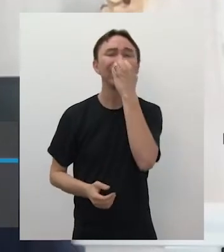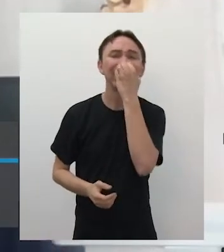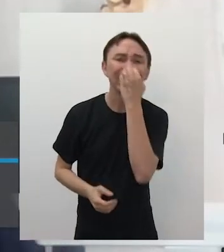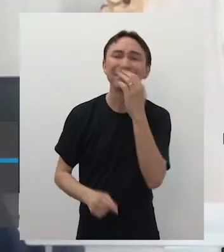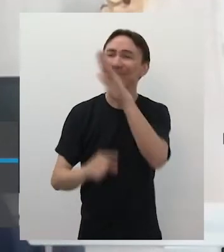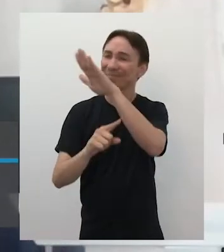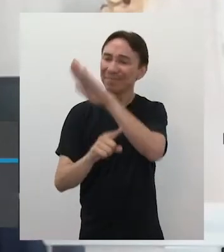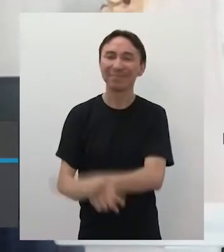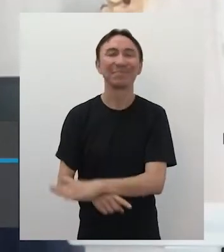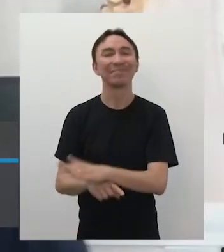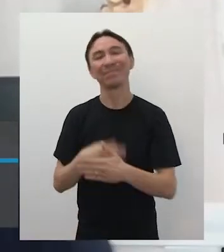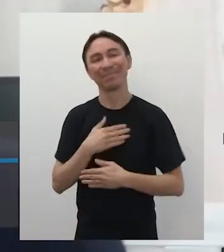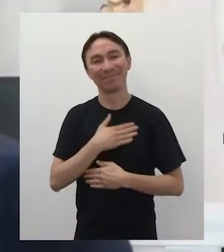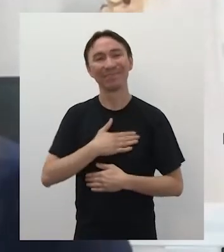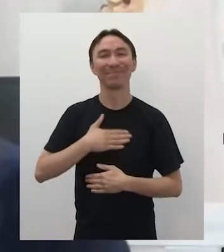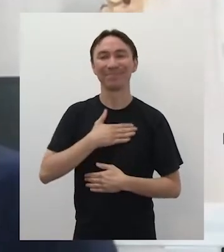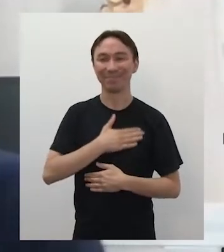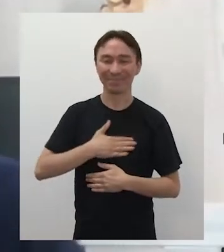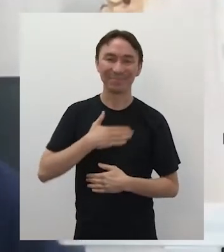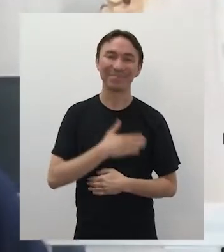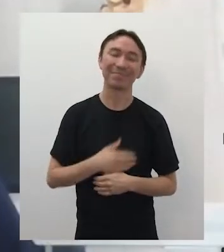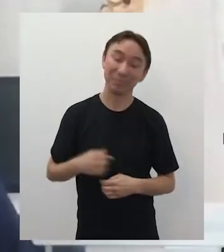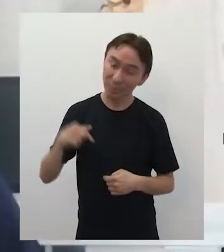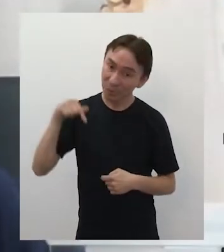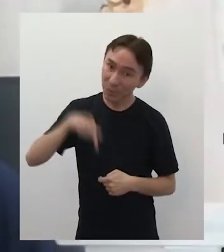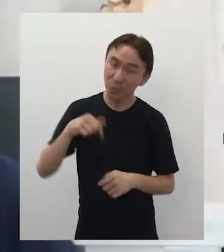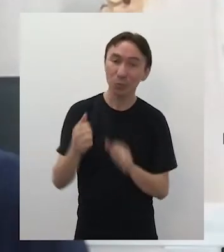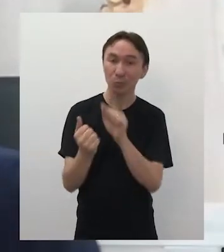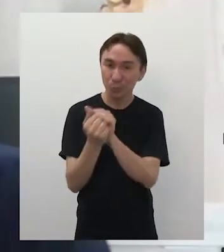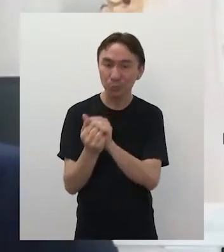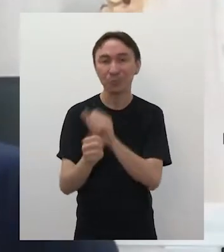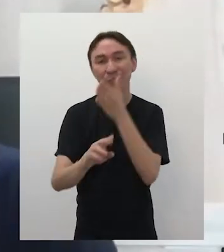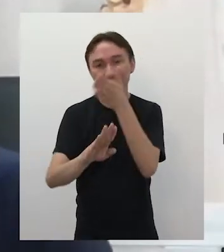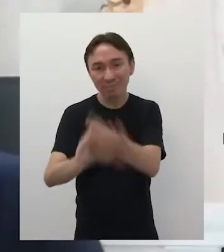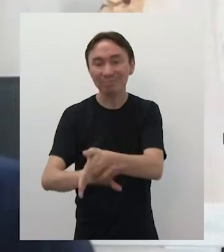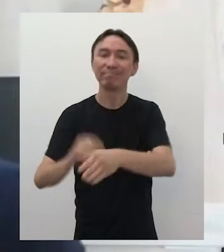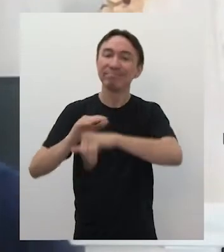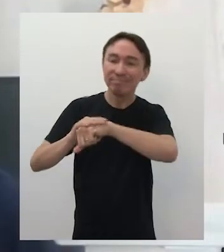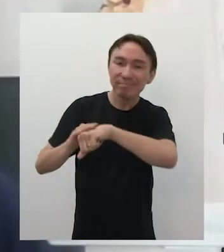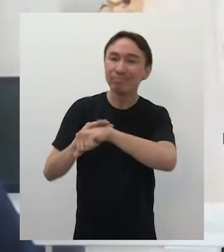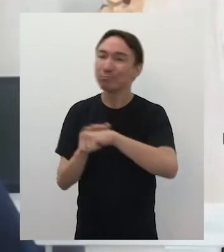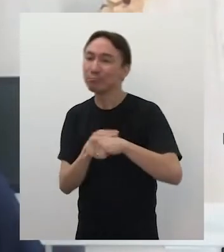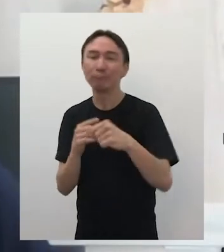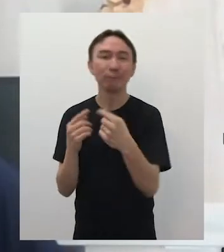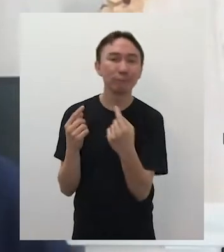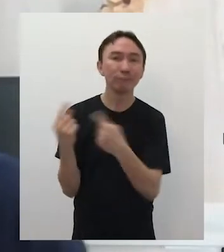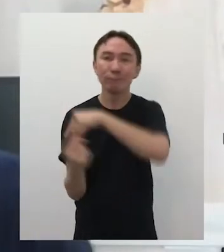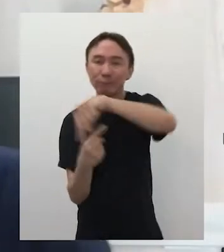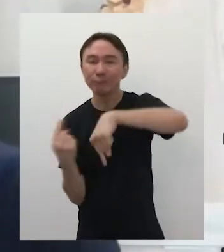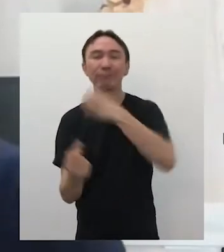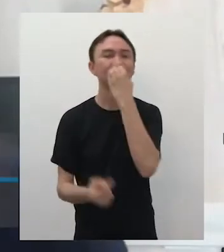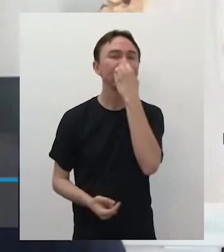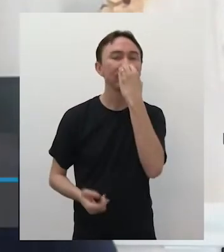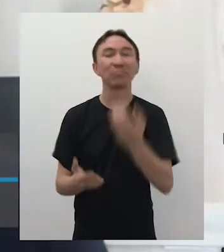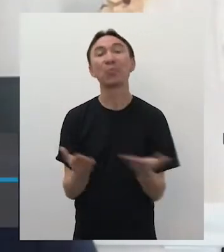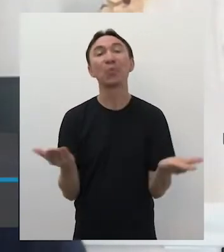da escola Professor Salvador Filardi, da Diretoria de Ensino de Bauru. Seja muito bem-vinda,